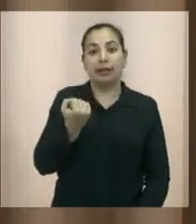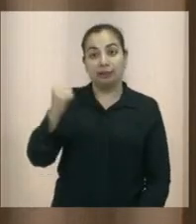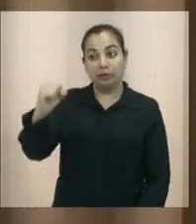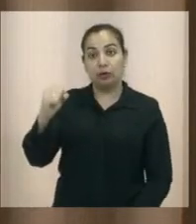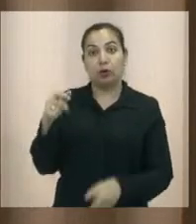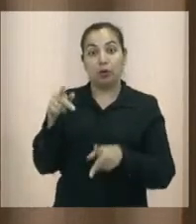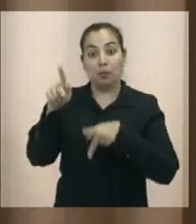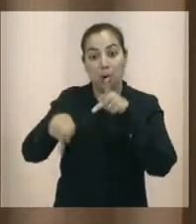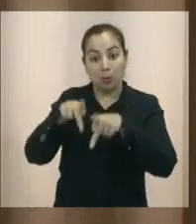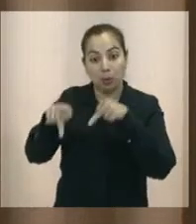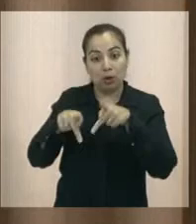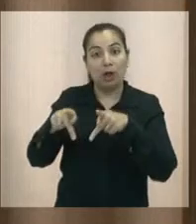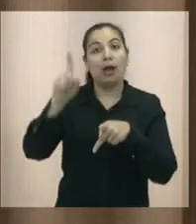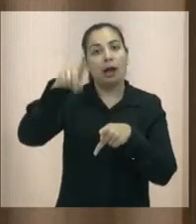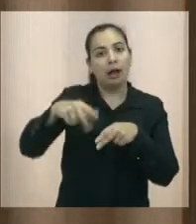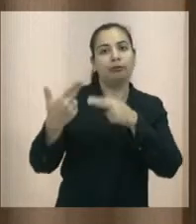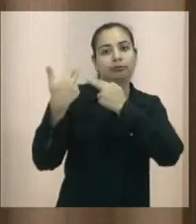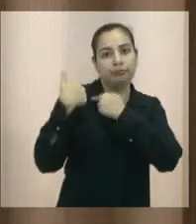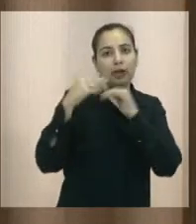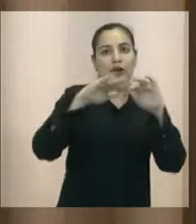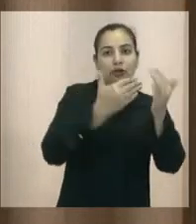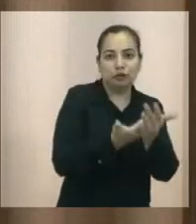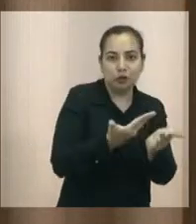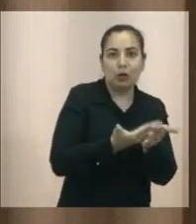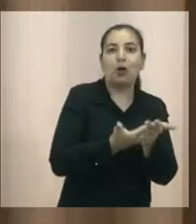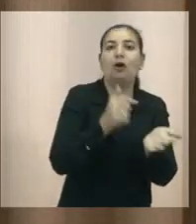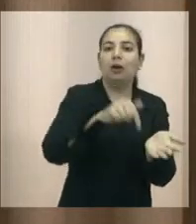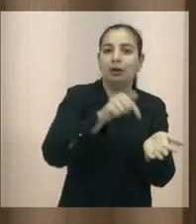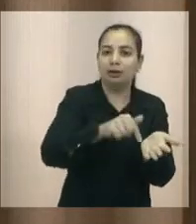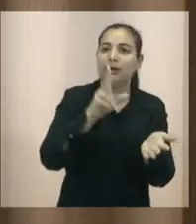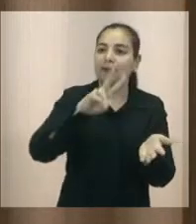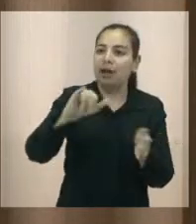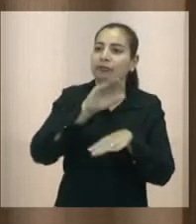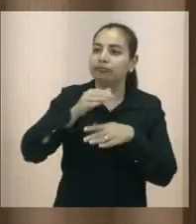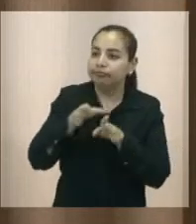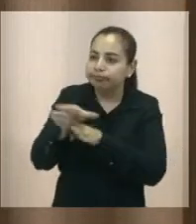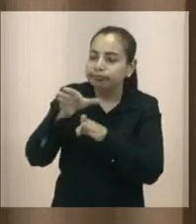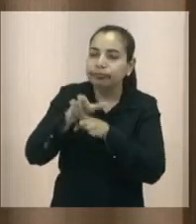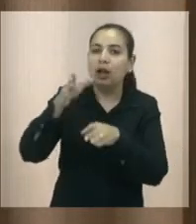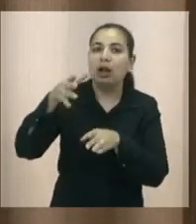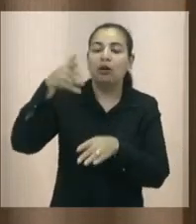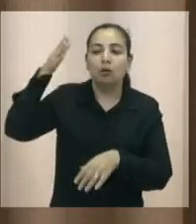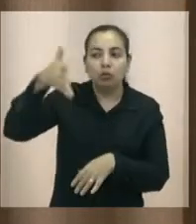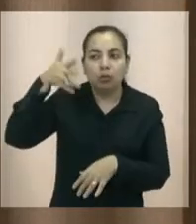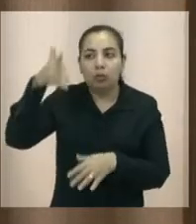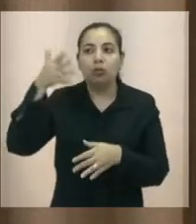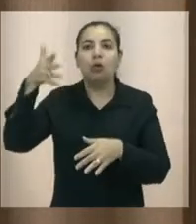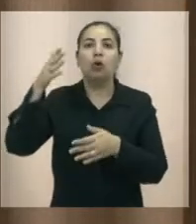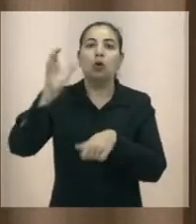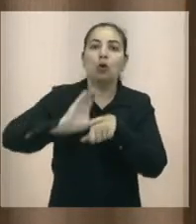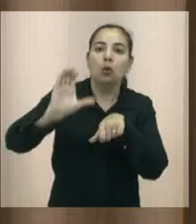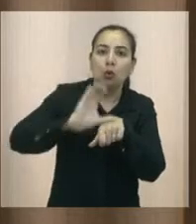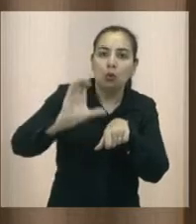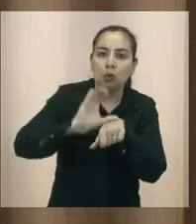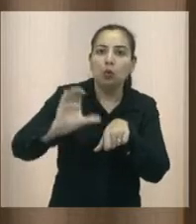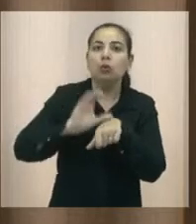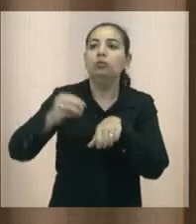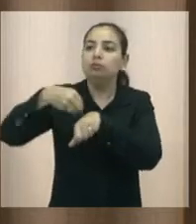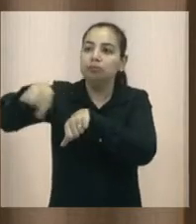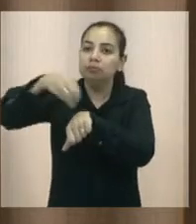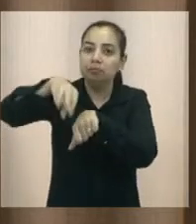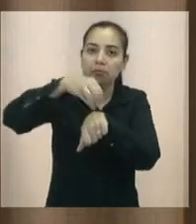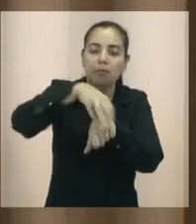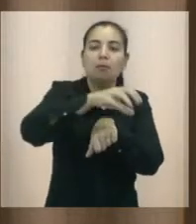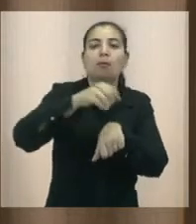Populares vai ser encampado pela Escola Superior da Defensoria Pública, que é essa formação, essa amplificação do conhecimento da população,